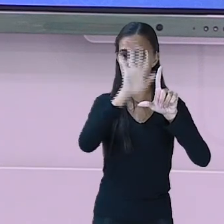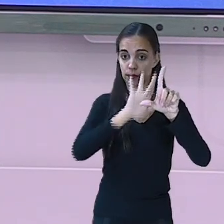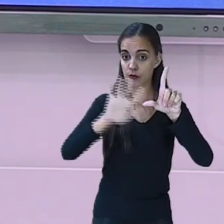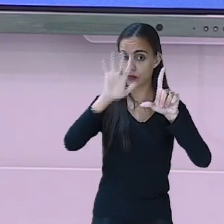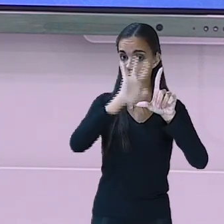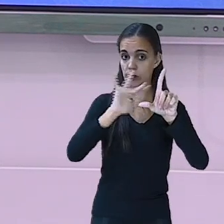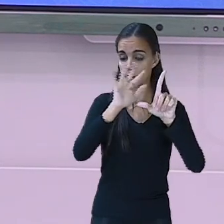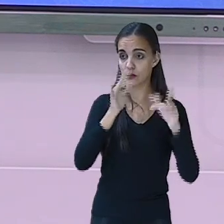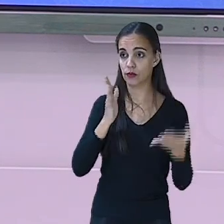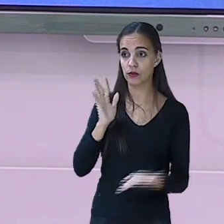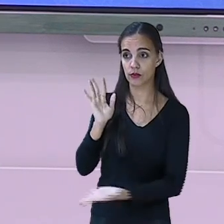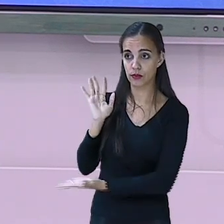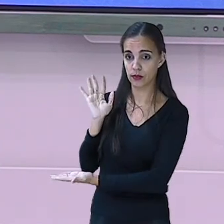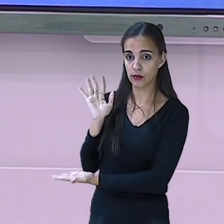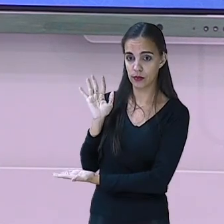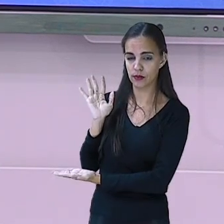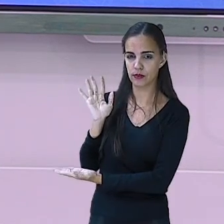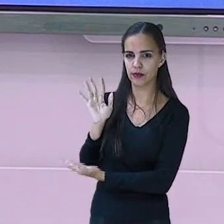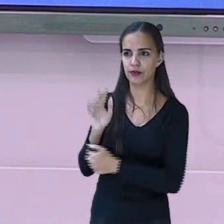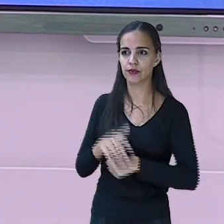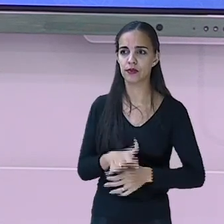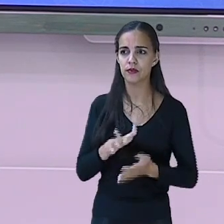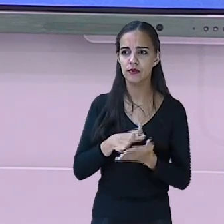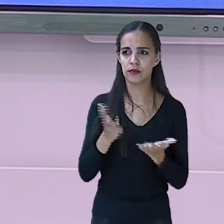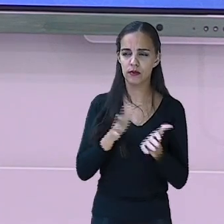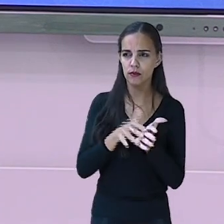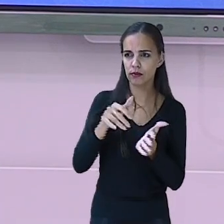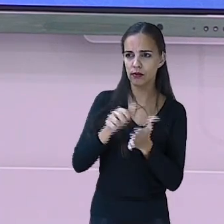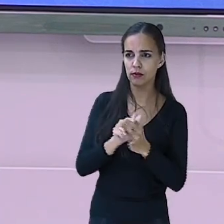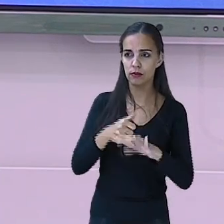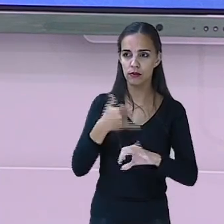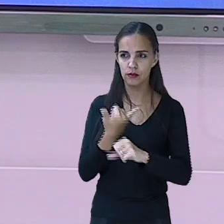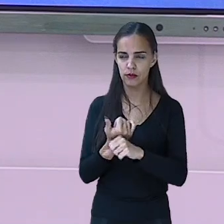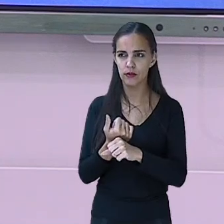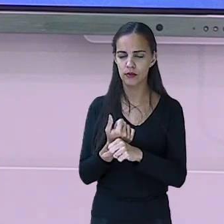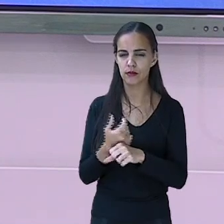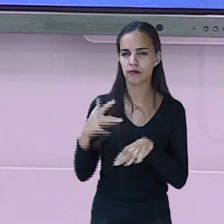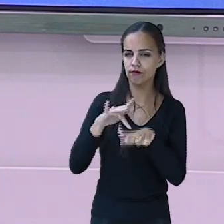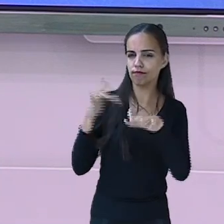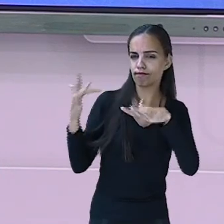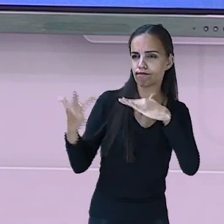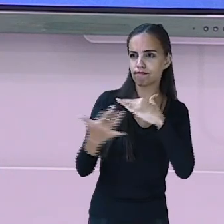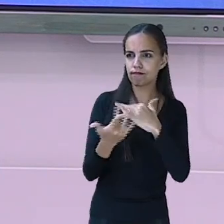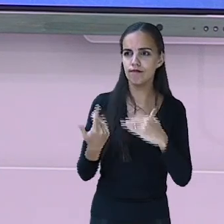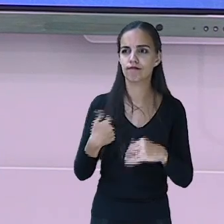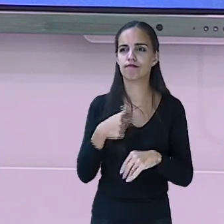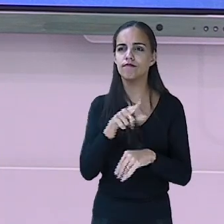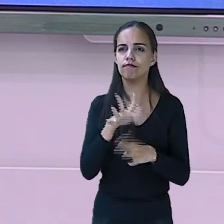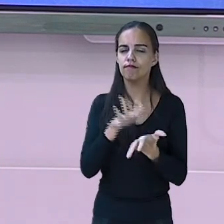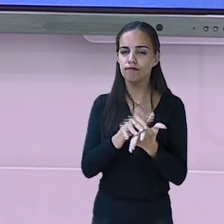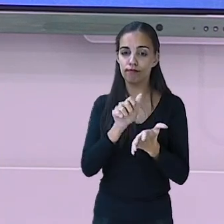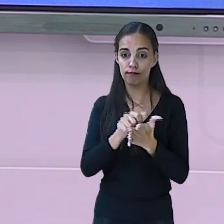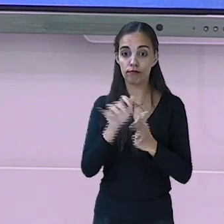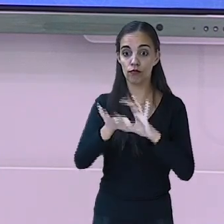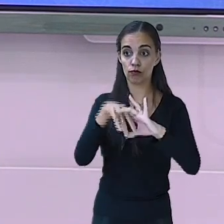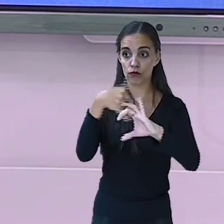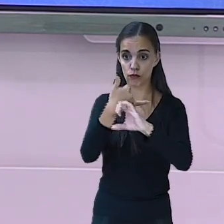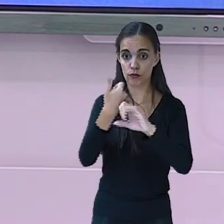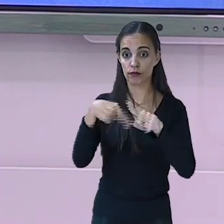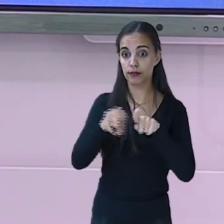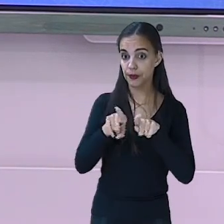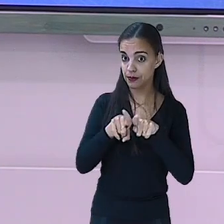imagem que aparece no canto da tela. Acesse nossas redes sociais, se inscreva em nosso canal